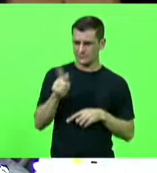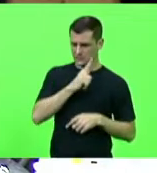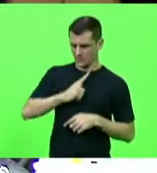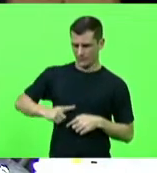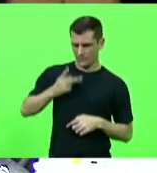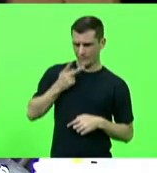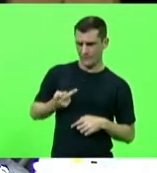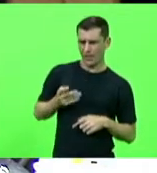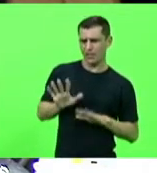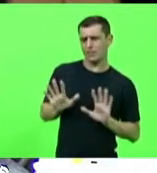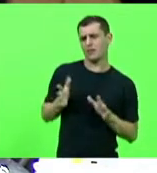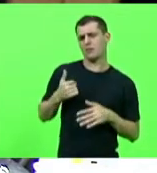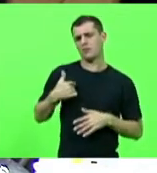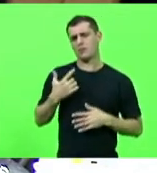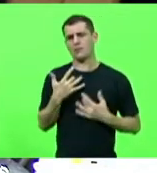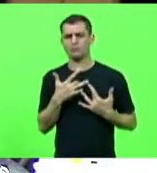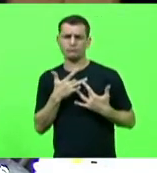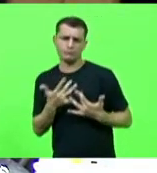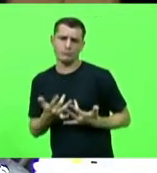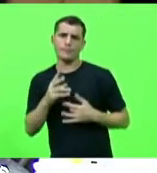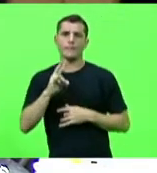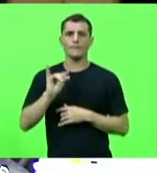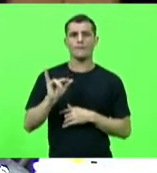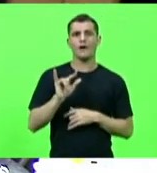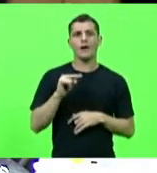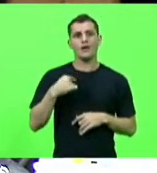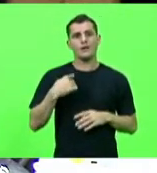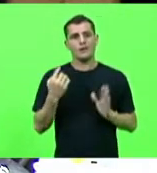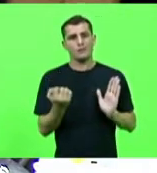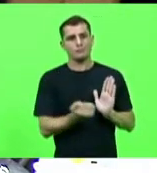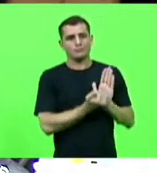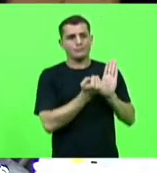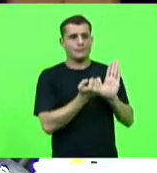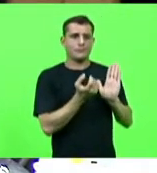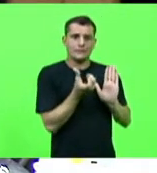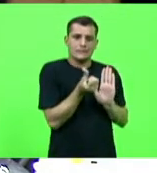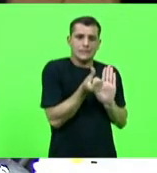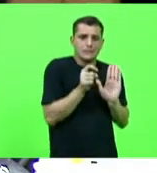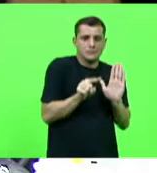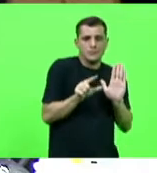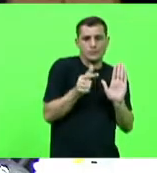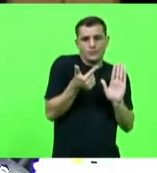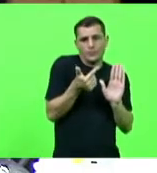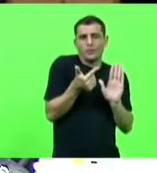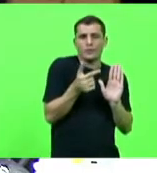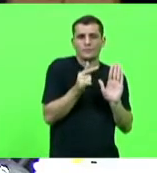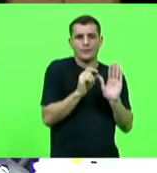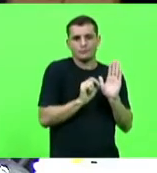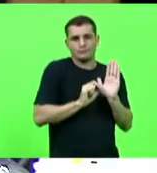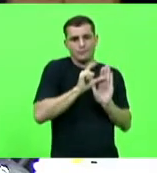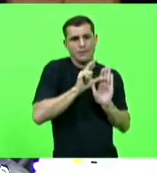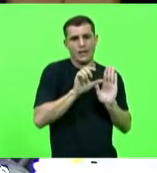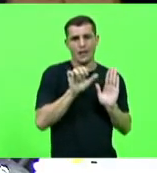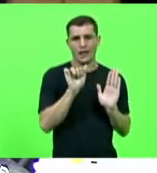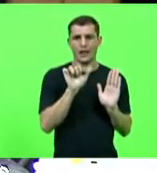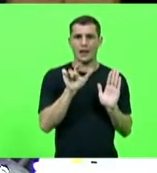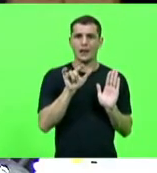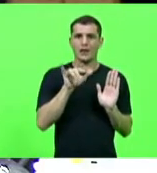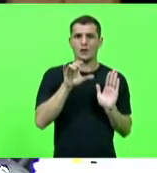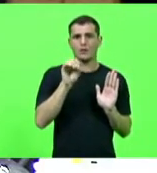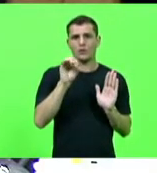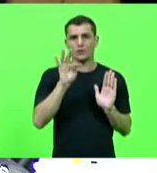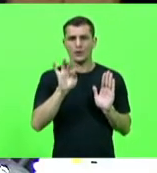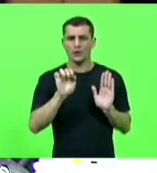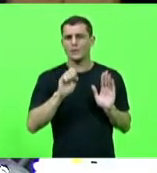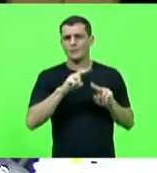sou bondoso, eu vou fixar em 6,2 para não aumentar a alíquota do que tange o ICMS combustíveis, porque eu sou